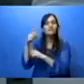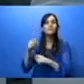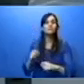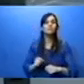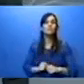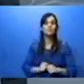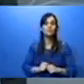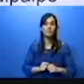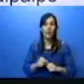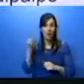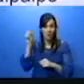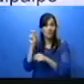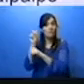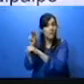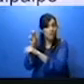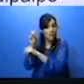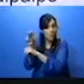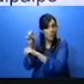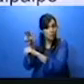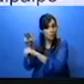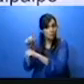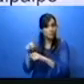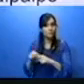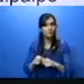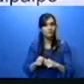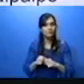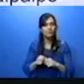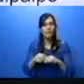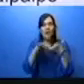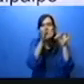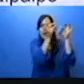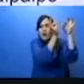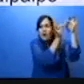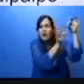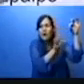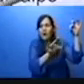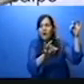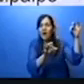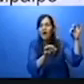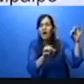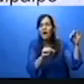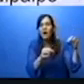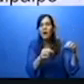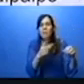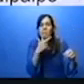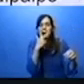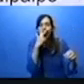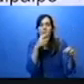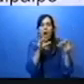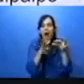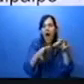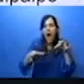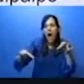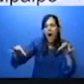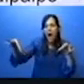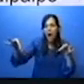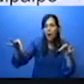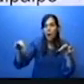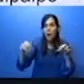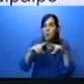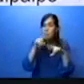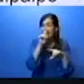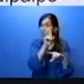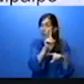veneno. Aqui nós temos uma estrutura que é de forma errada chamada de cauda. É o pós-abdômen, não